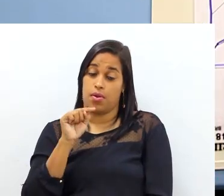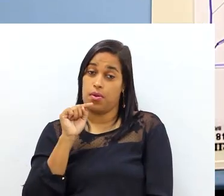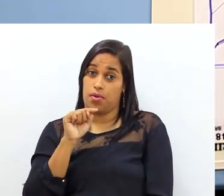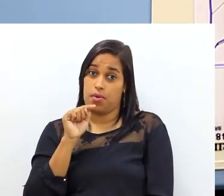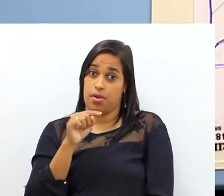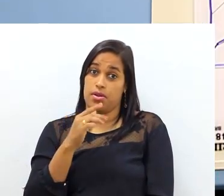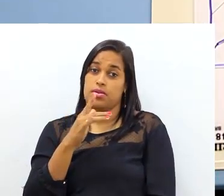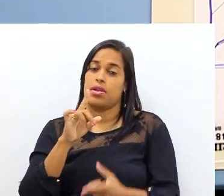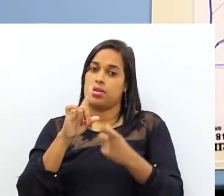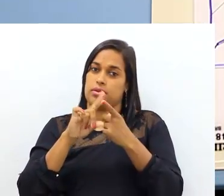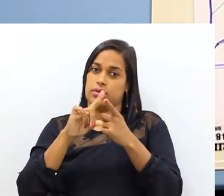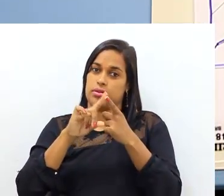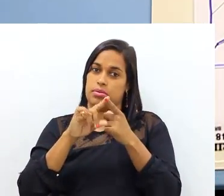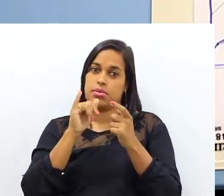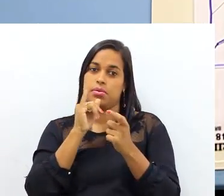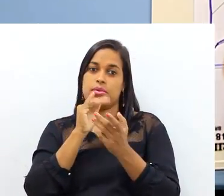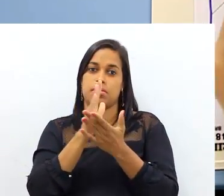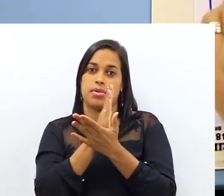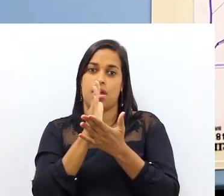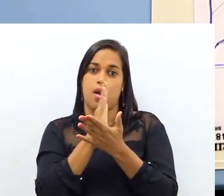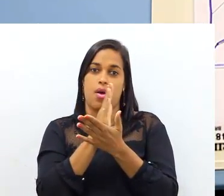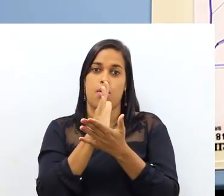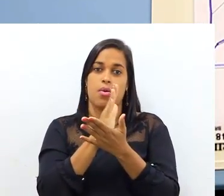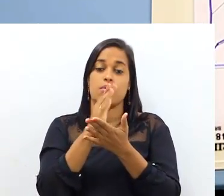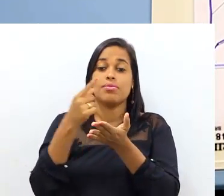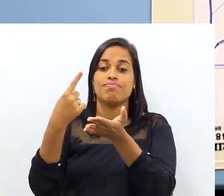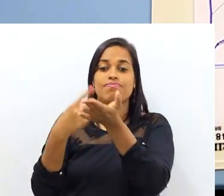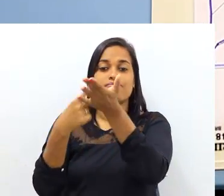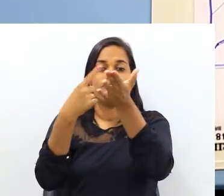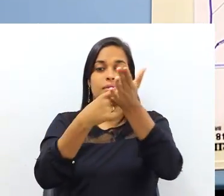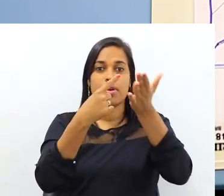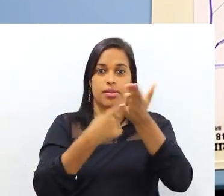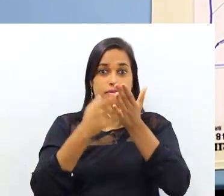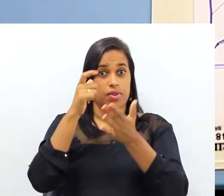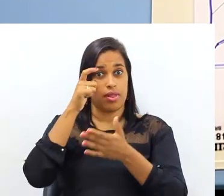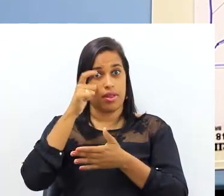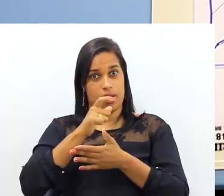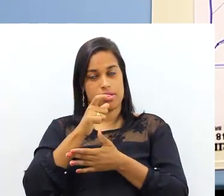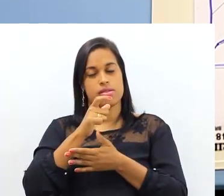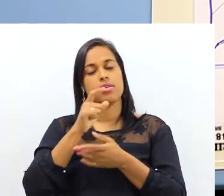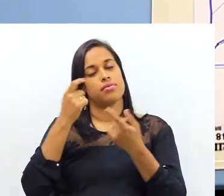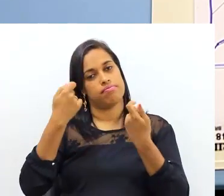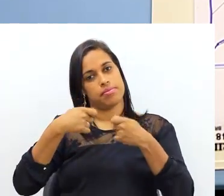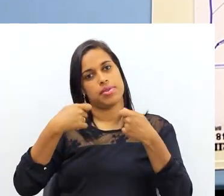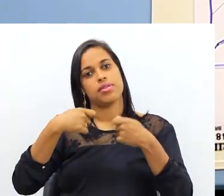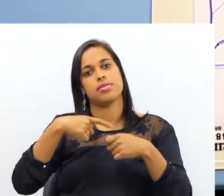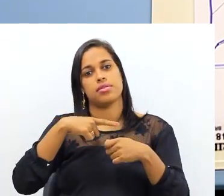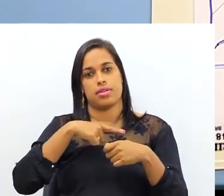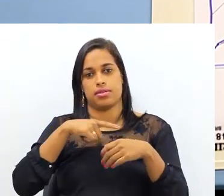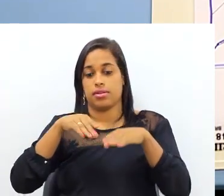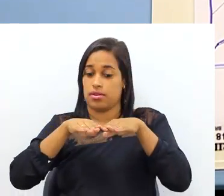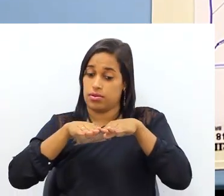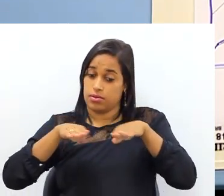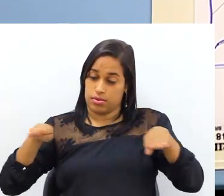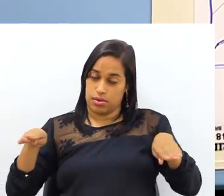Com isso, a gente também pode fazer algumas marcações interessantes no chão.